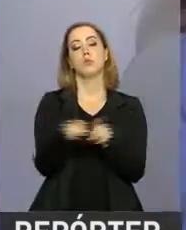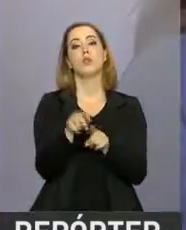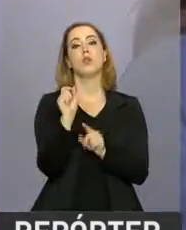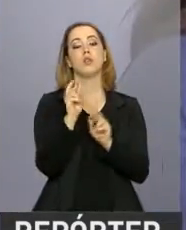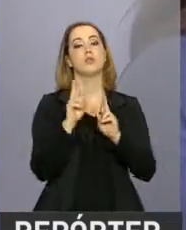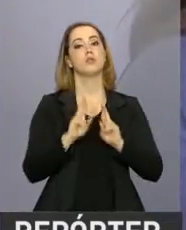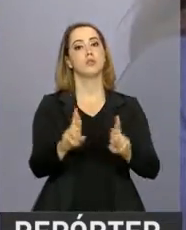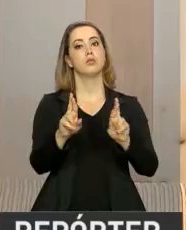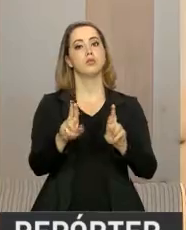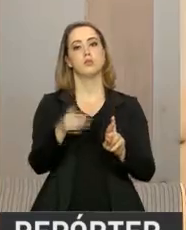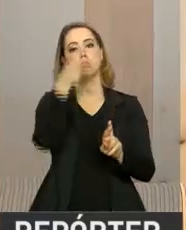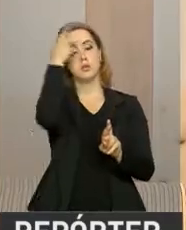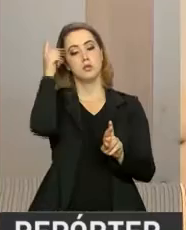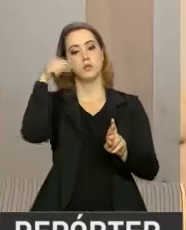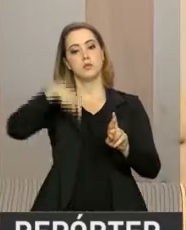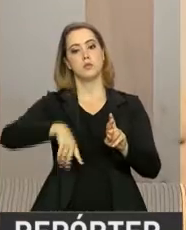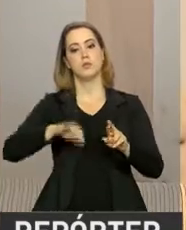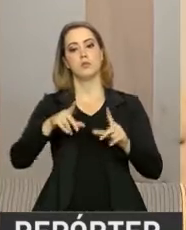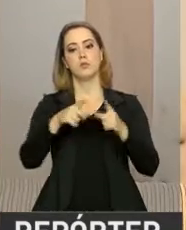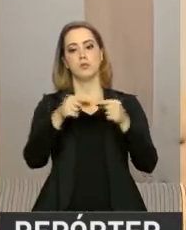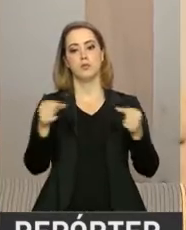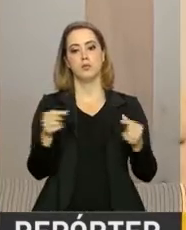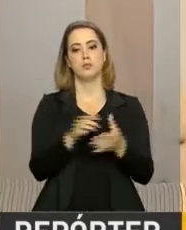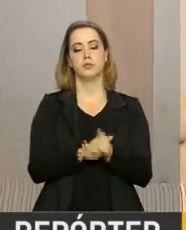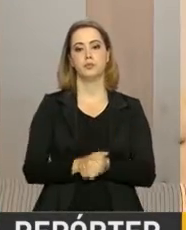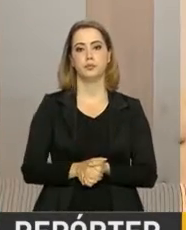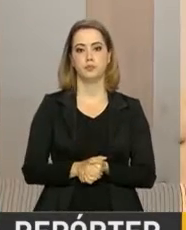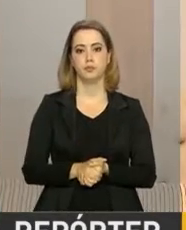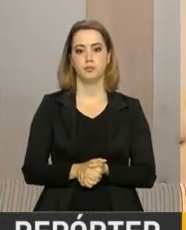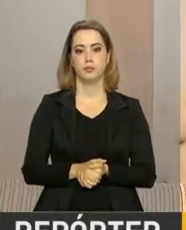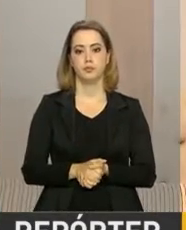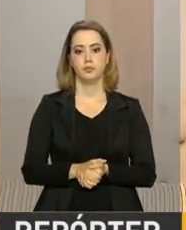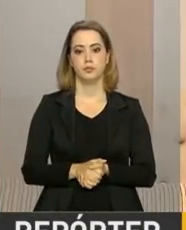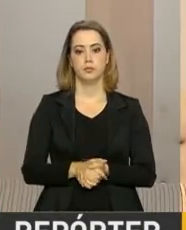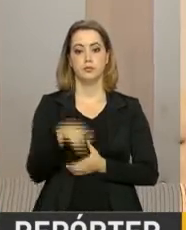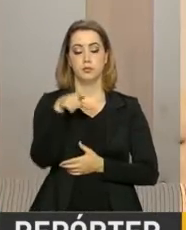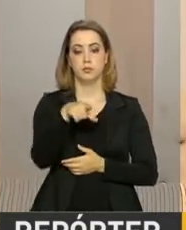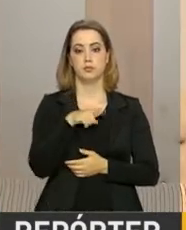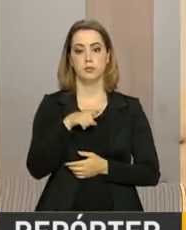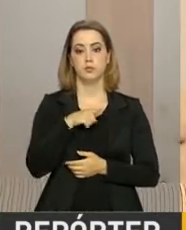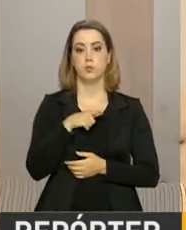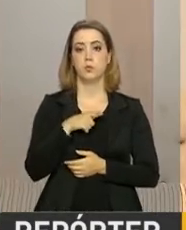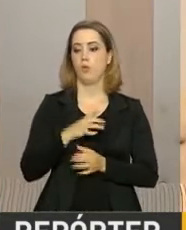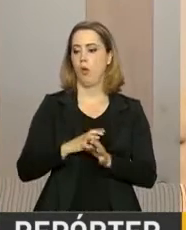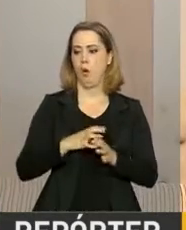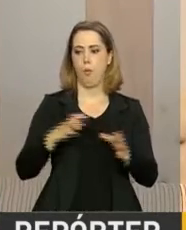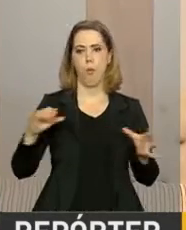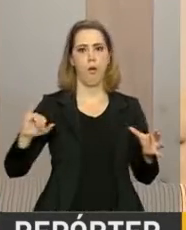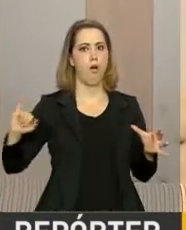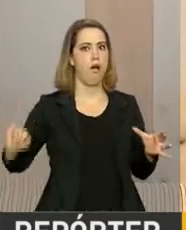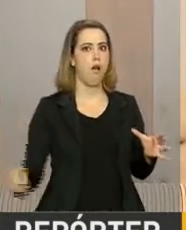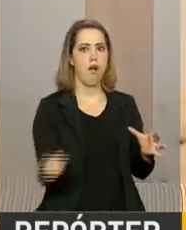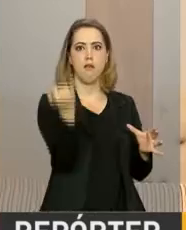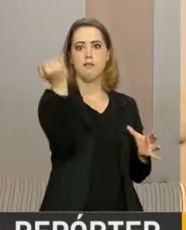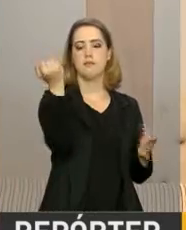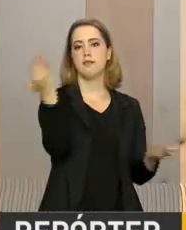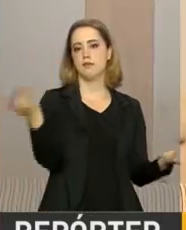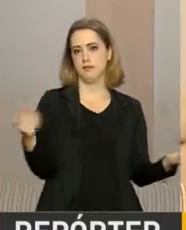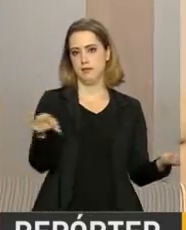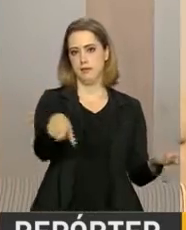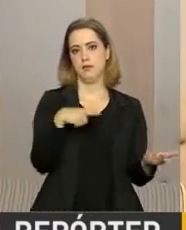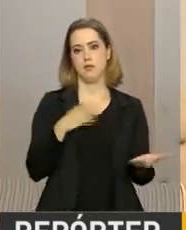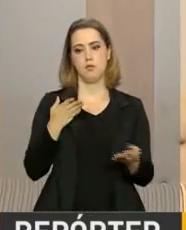os japoneses será uma grande oportunidade e para a